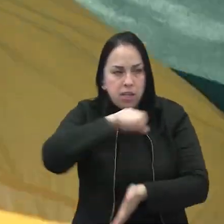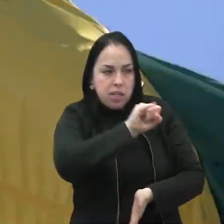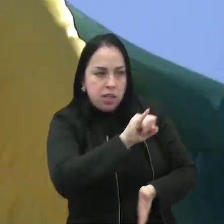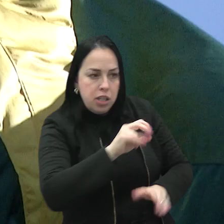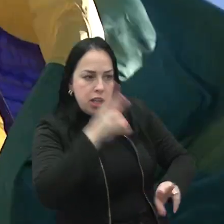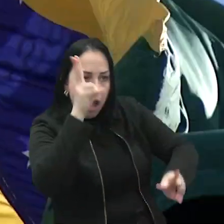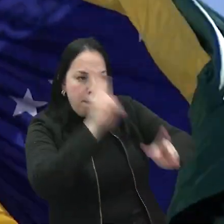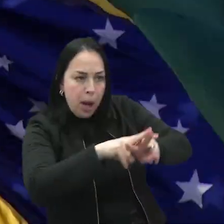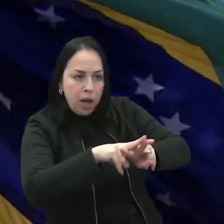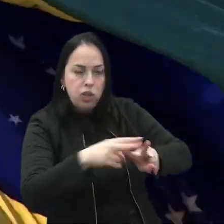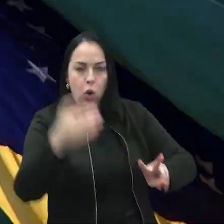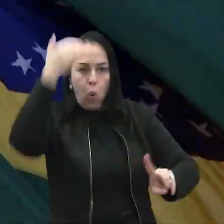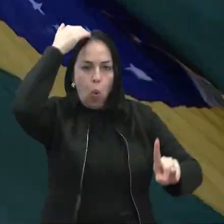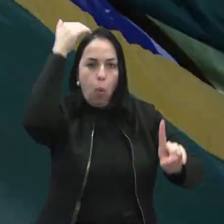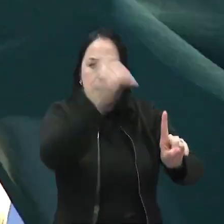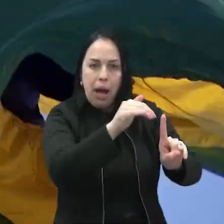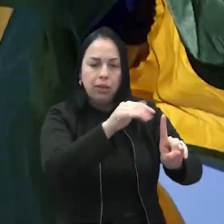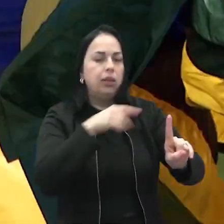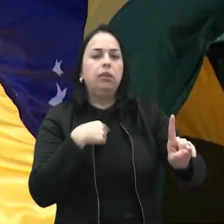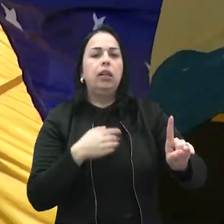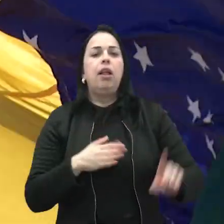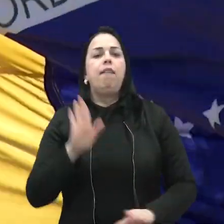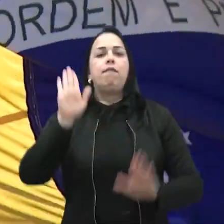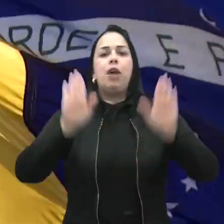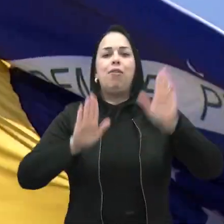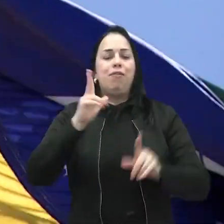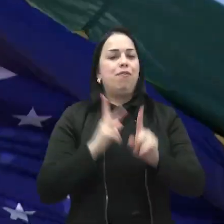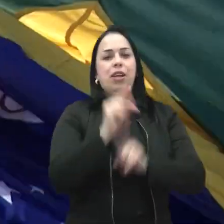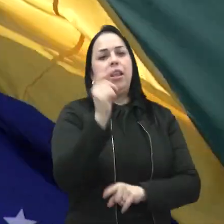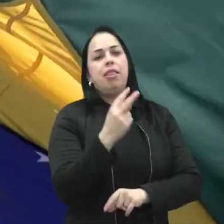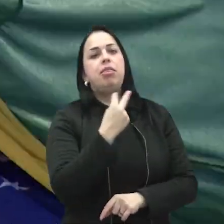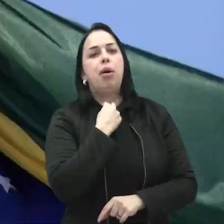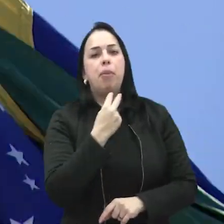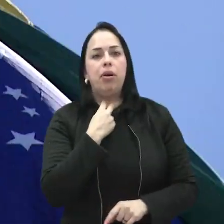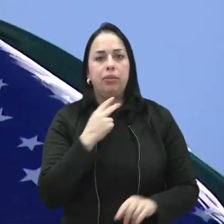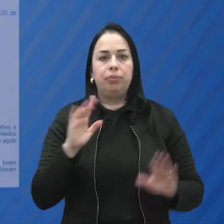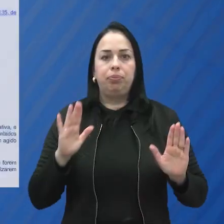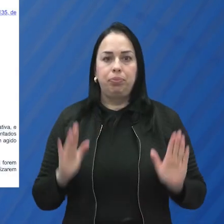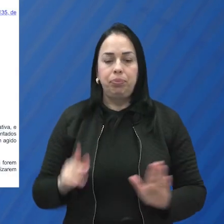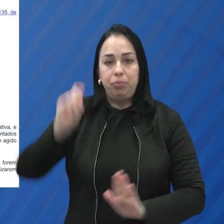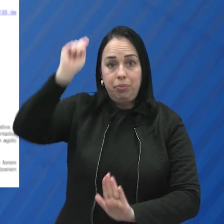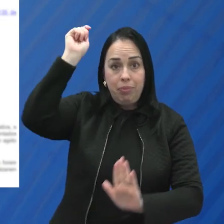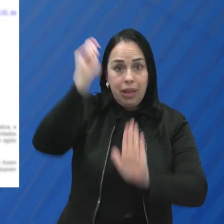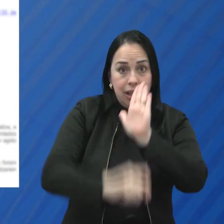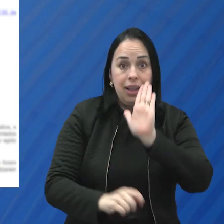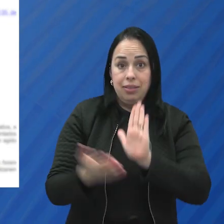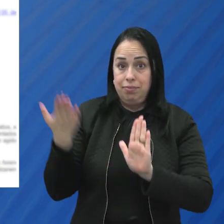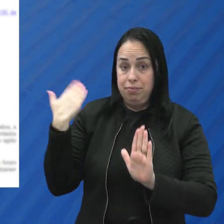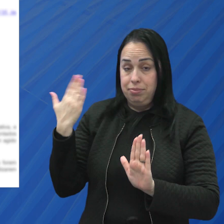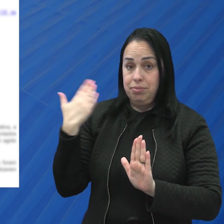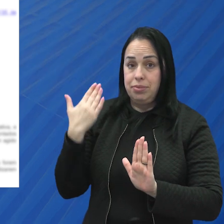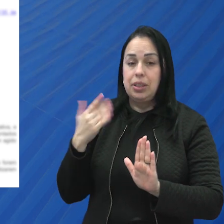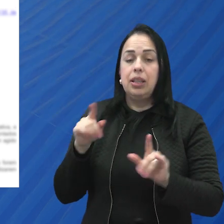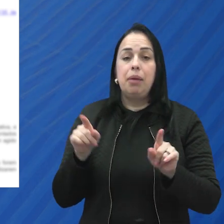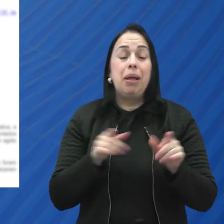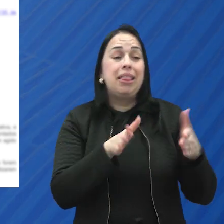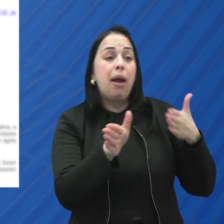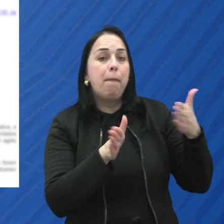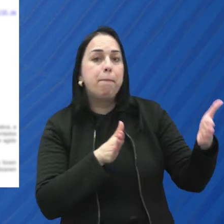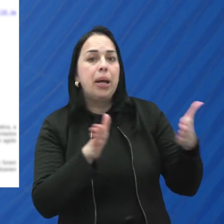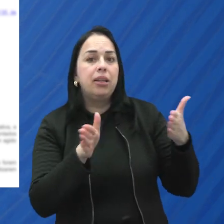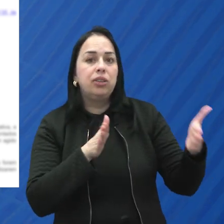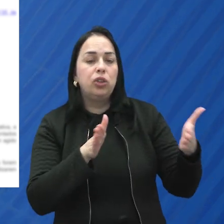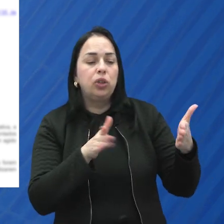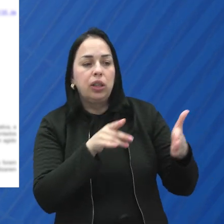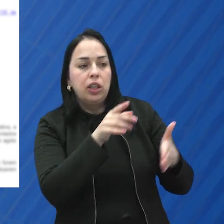candidatura política de condenados em decisões colegiadas, ainda em segunda instância. A lei, que foi sancionada na época, estipula